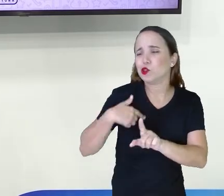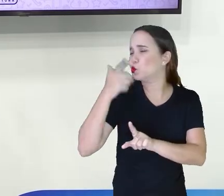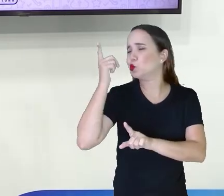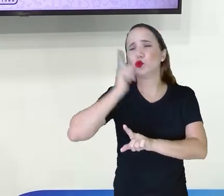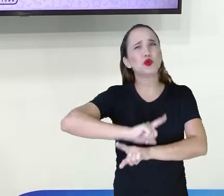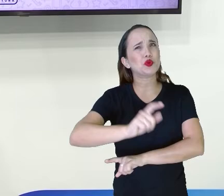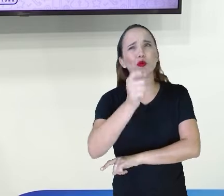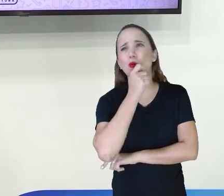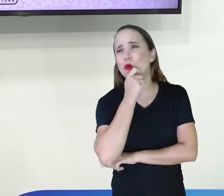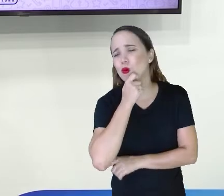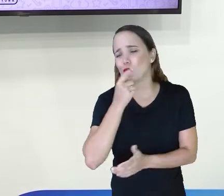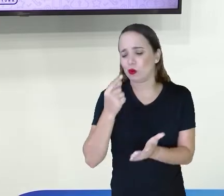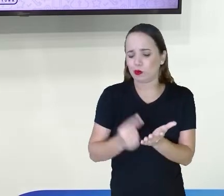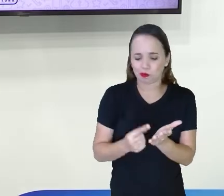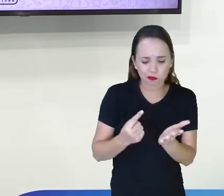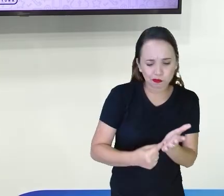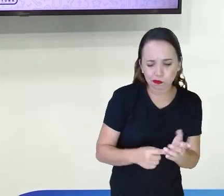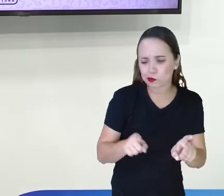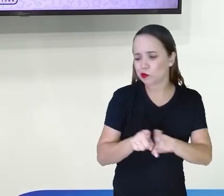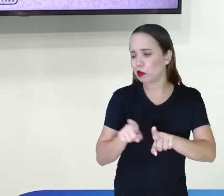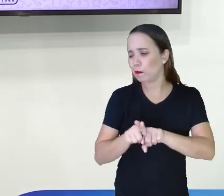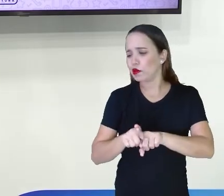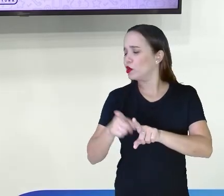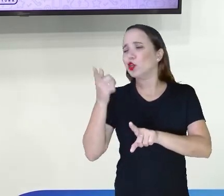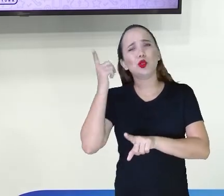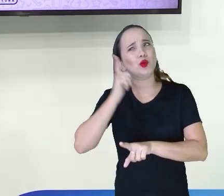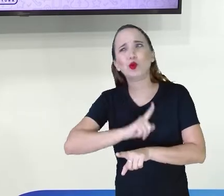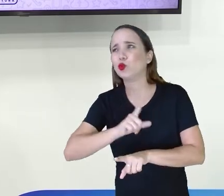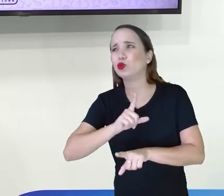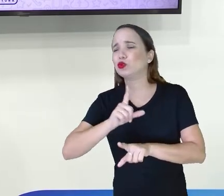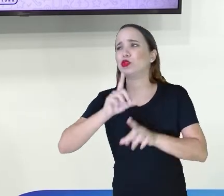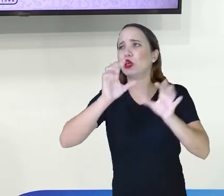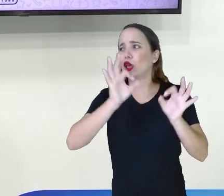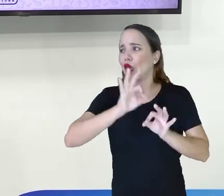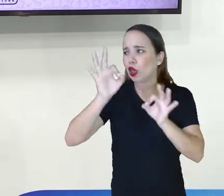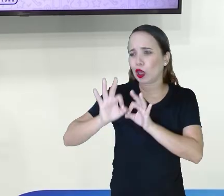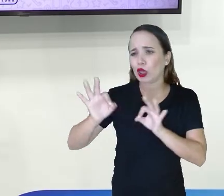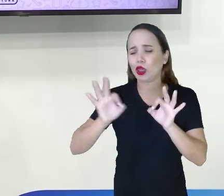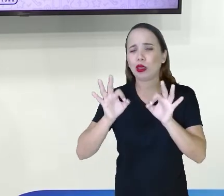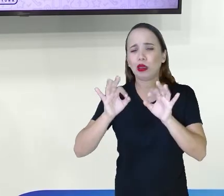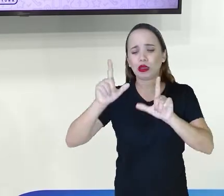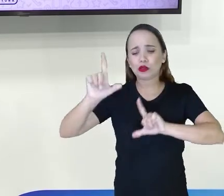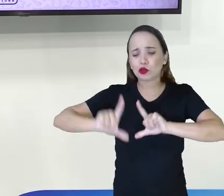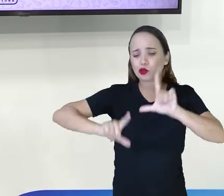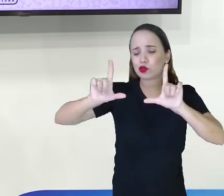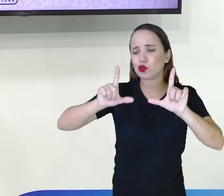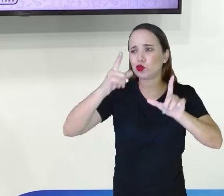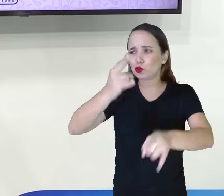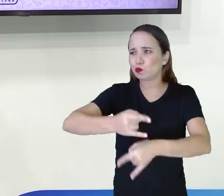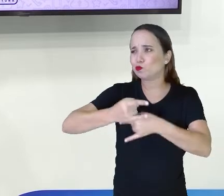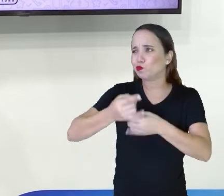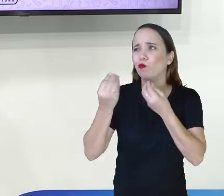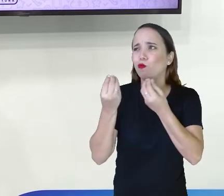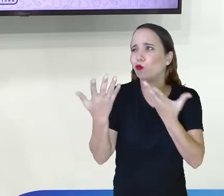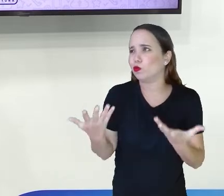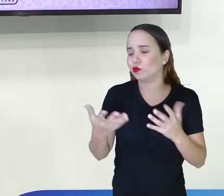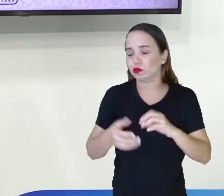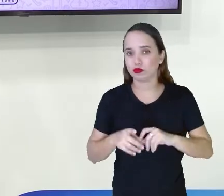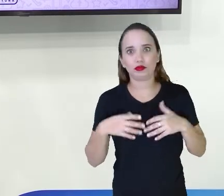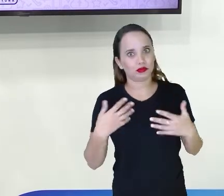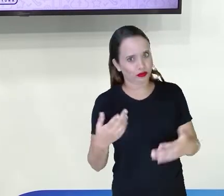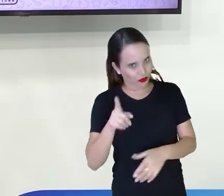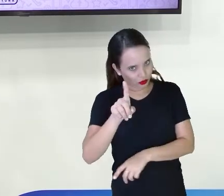aplicativo, nem eu consegui assistir a sua aula ao vivo. Como é que eu faço? Vai lá no canal do